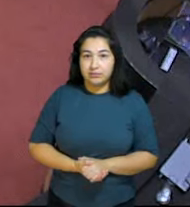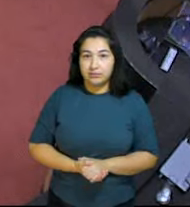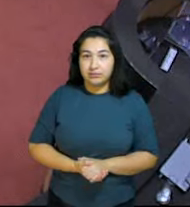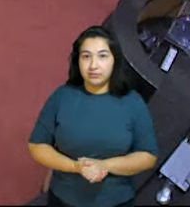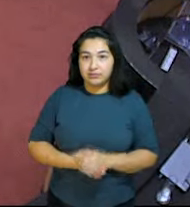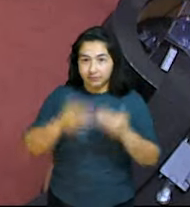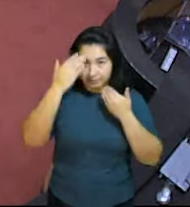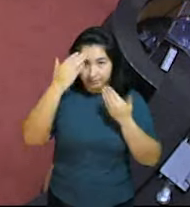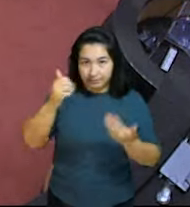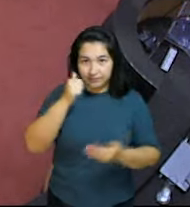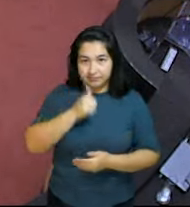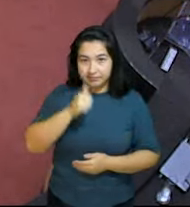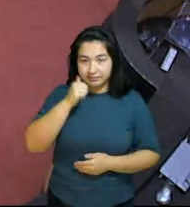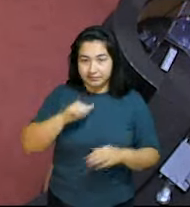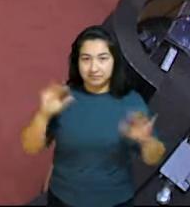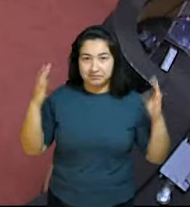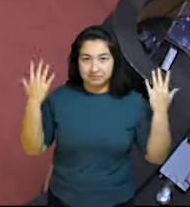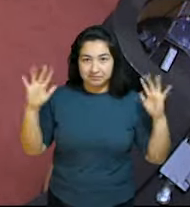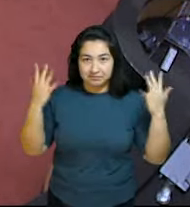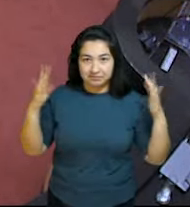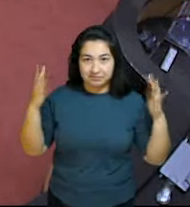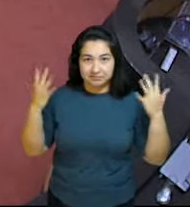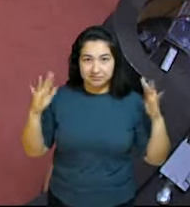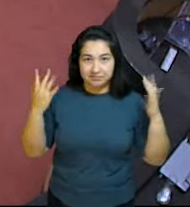Obrigado, Michele.